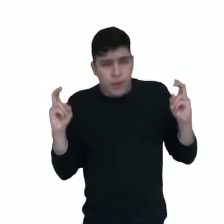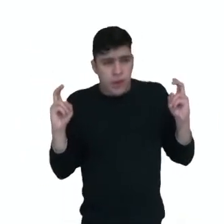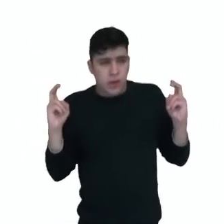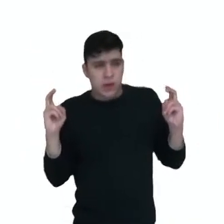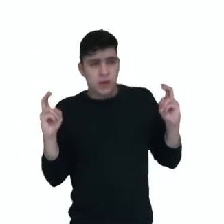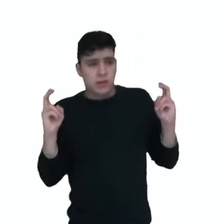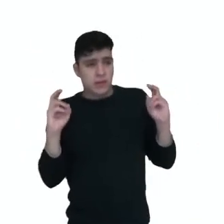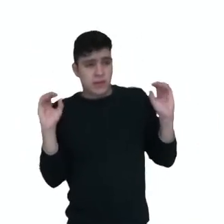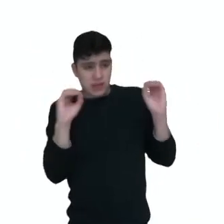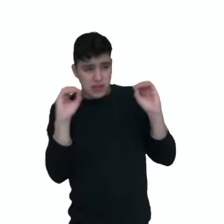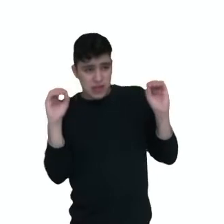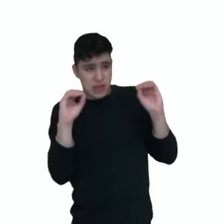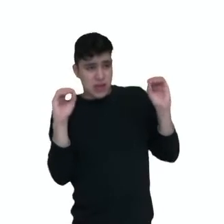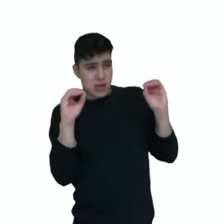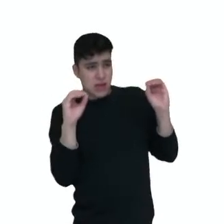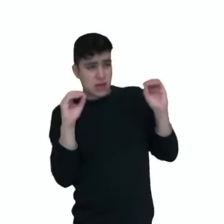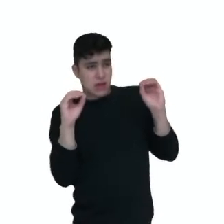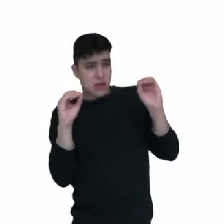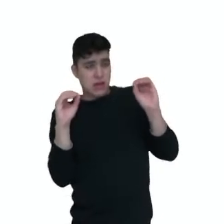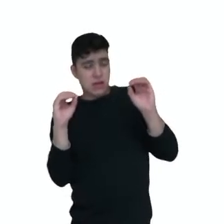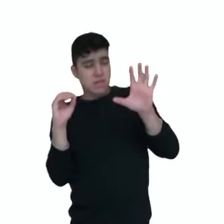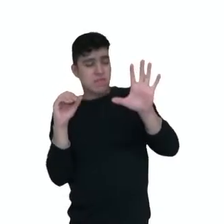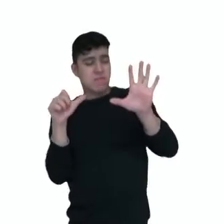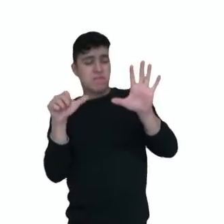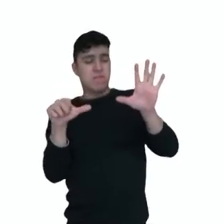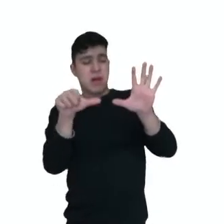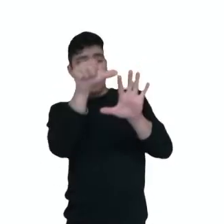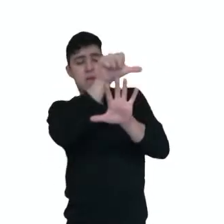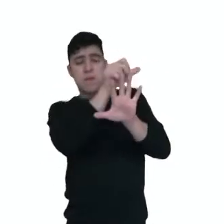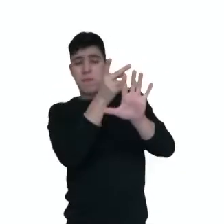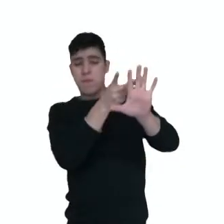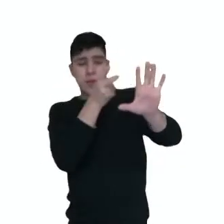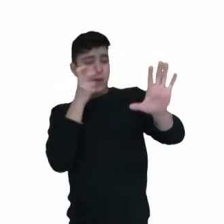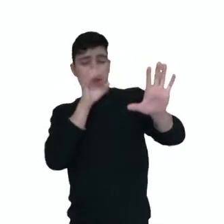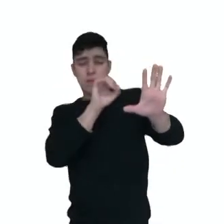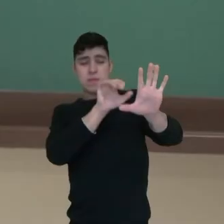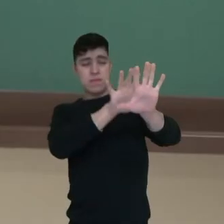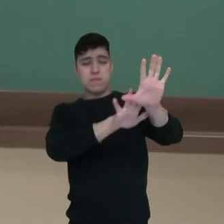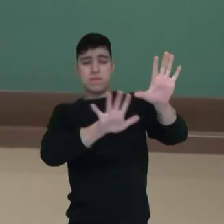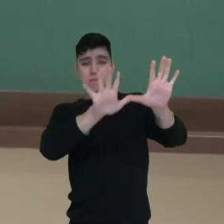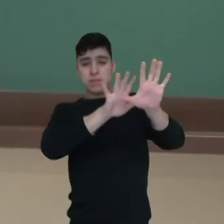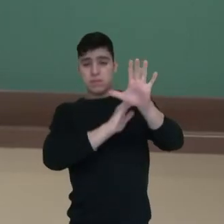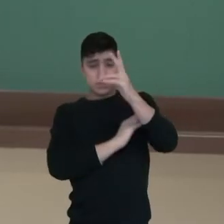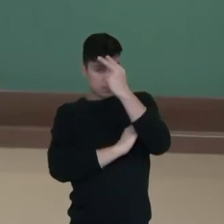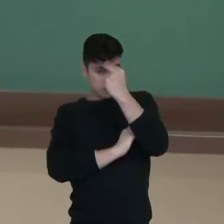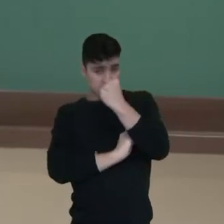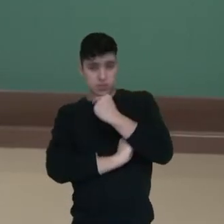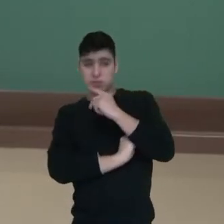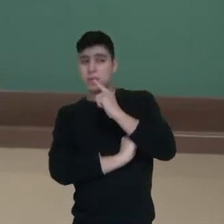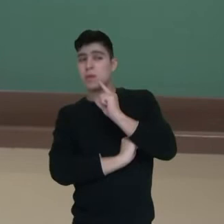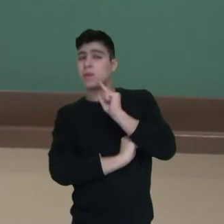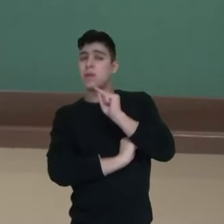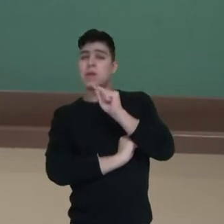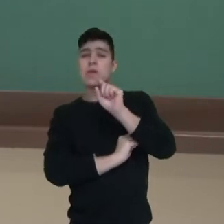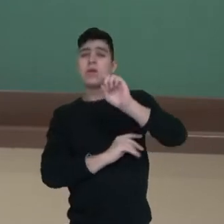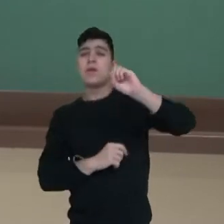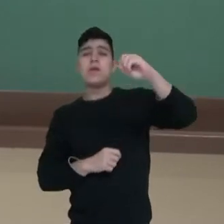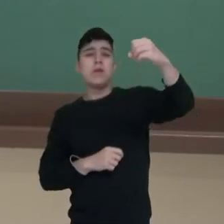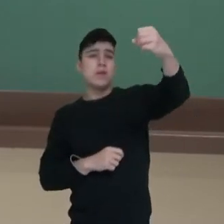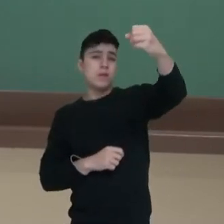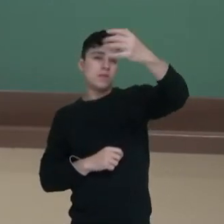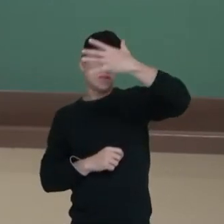reconhecer o formato de uma mão a qualquer distância. Então, aquele cego que ele consegue ver